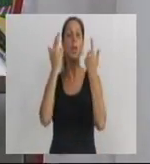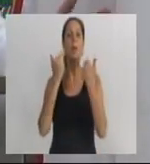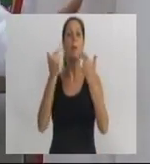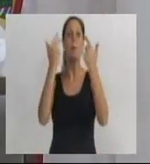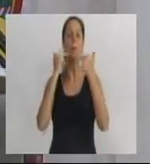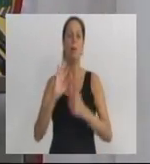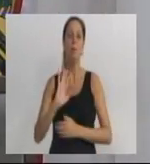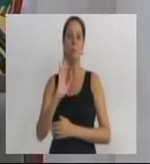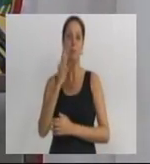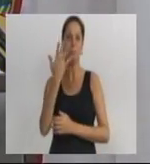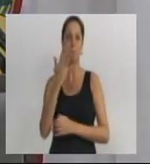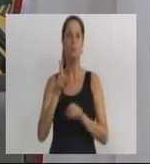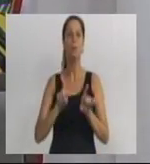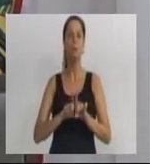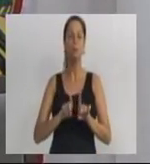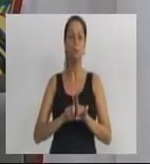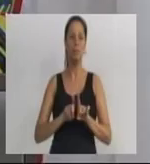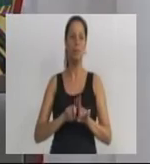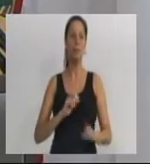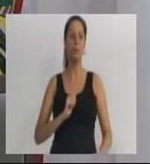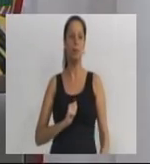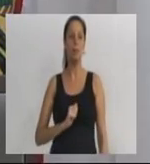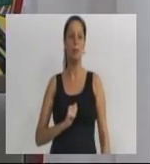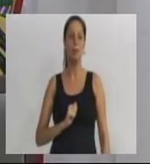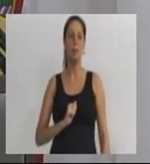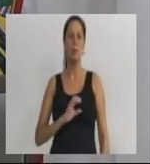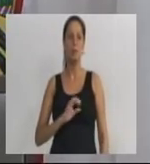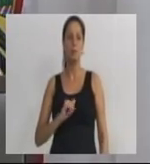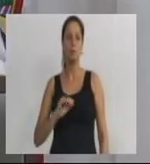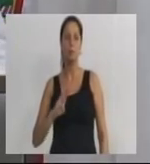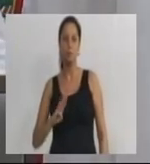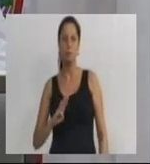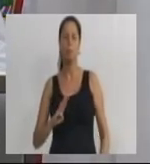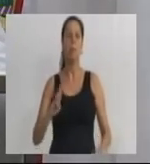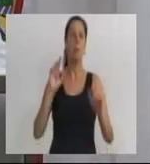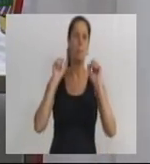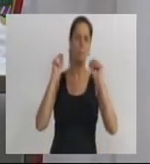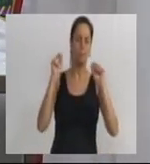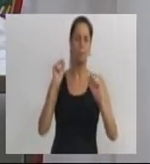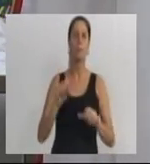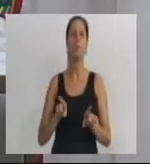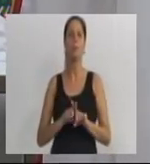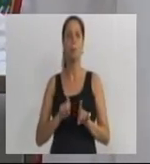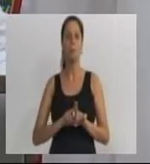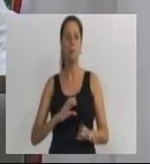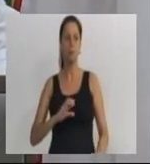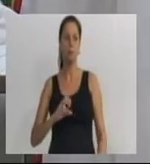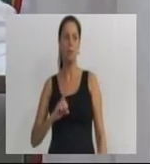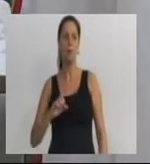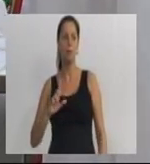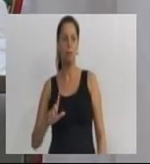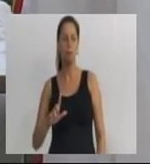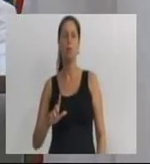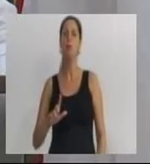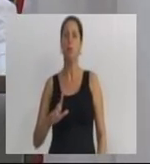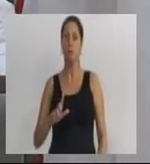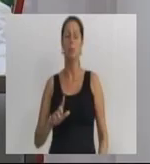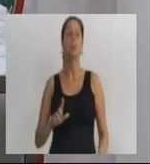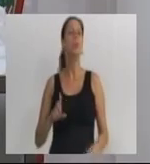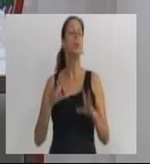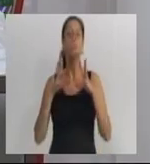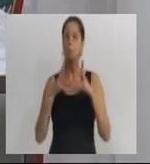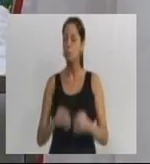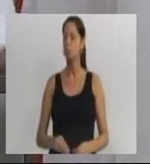A CIB protesta, o CDL protesta, o Sinduscom protesta, o Sindiloja